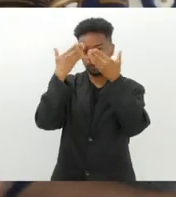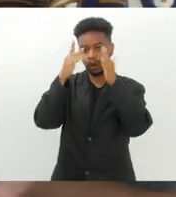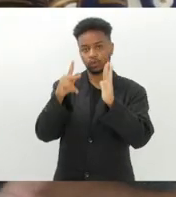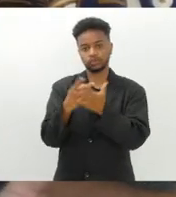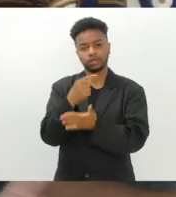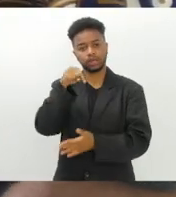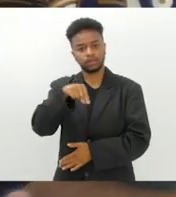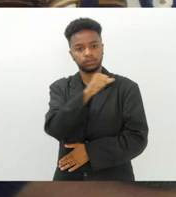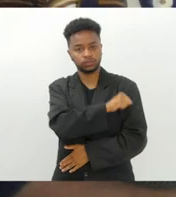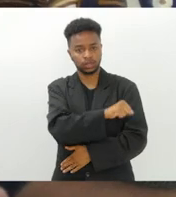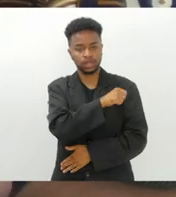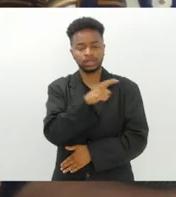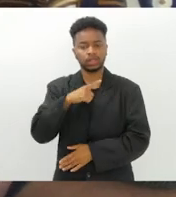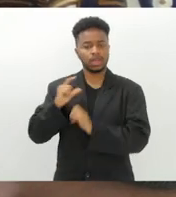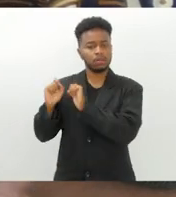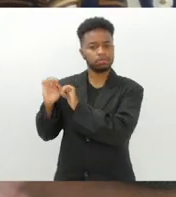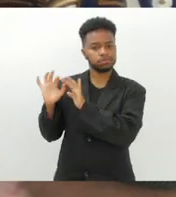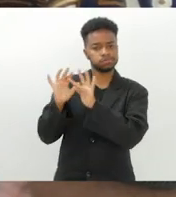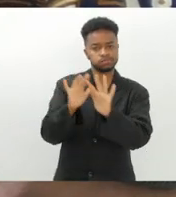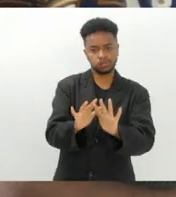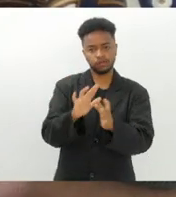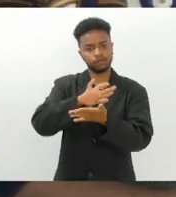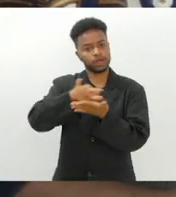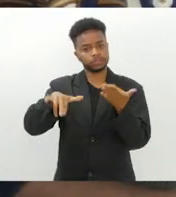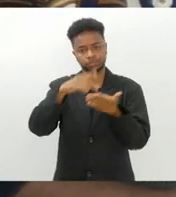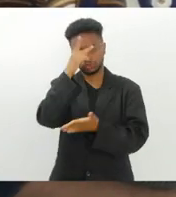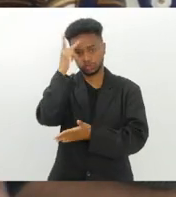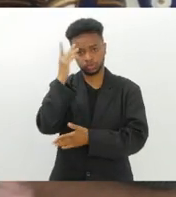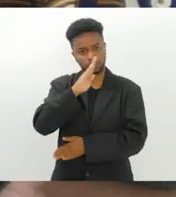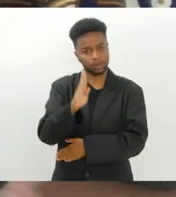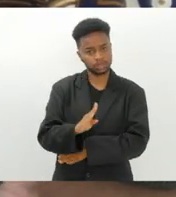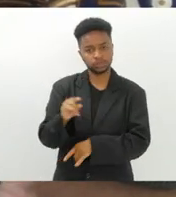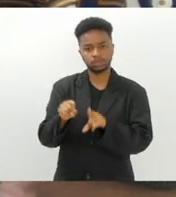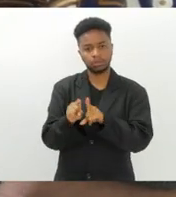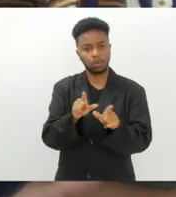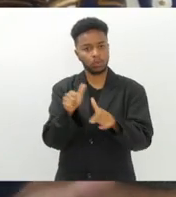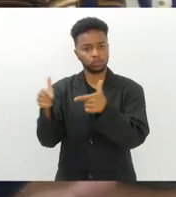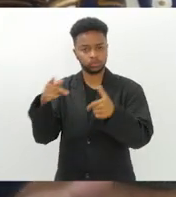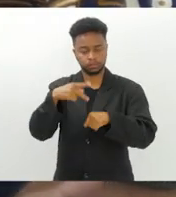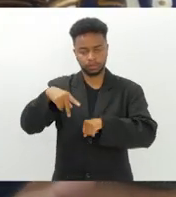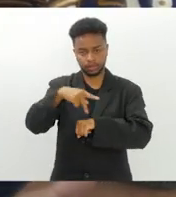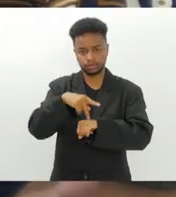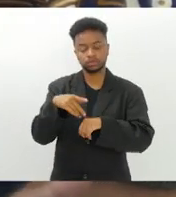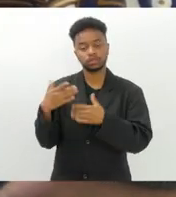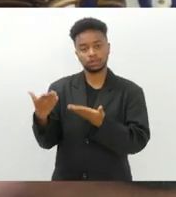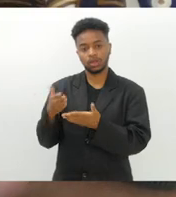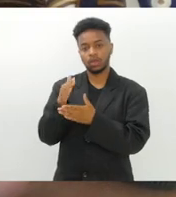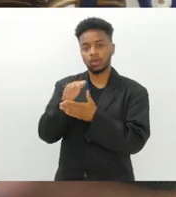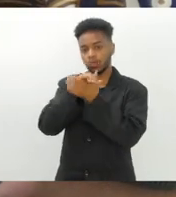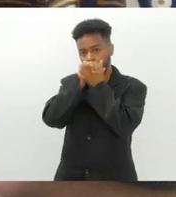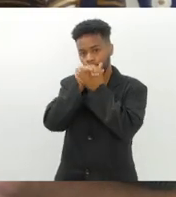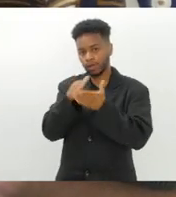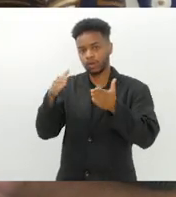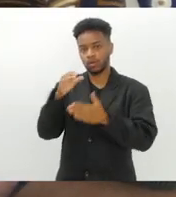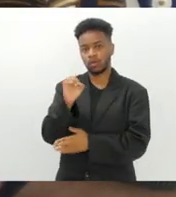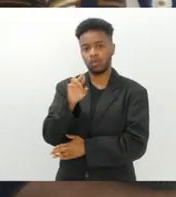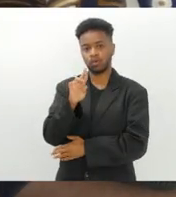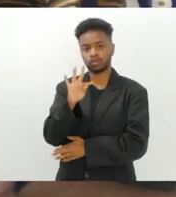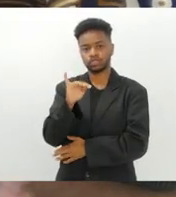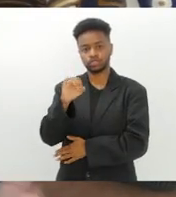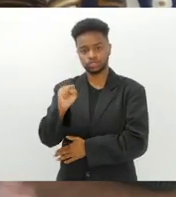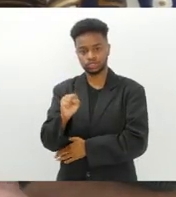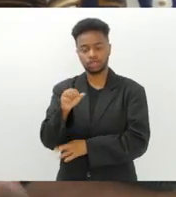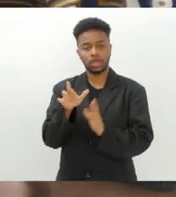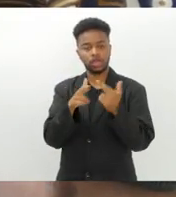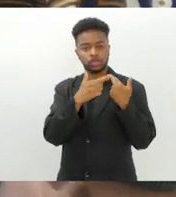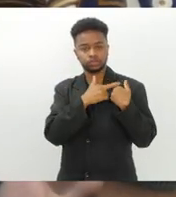que reuniu milhares de irmãos umbandistas do Brasil e do mundo, o Pai Ortiz ele passa a responsabilidade de